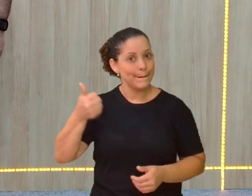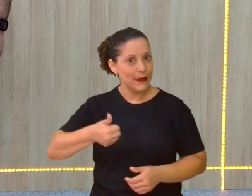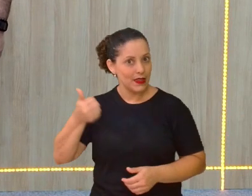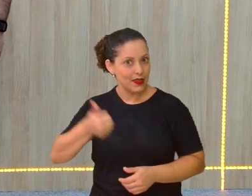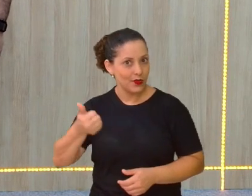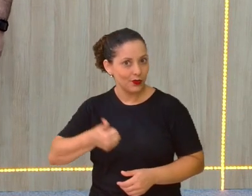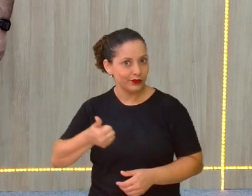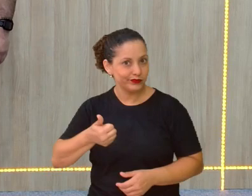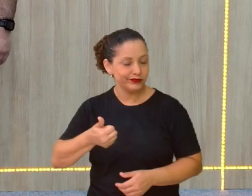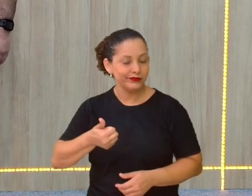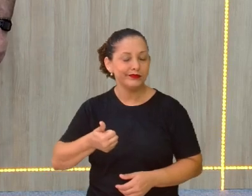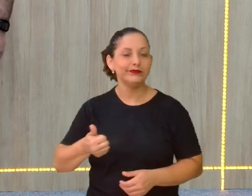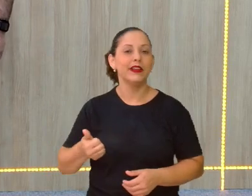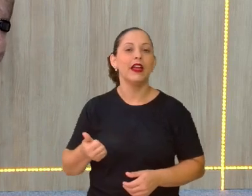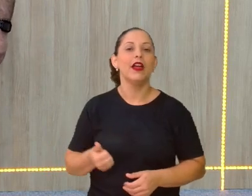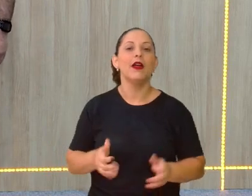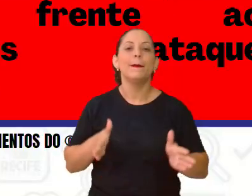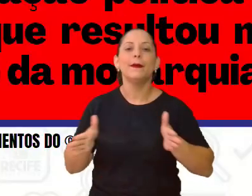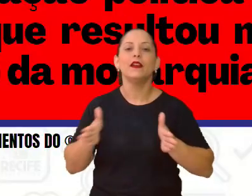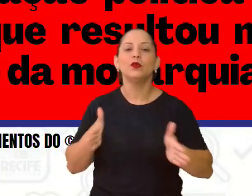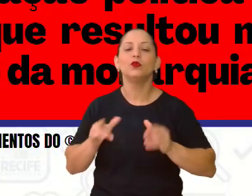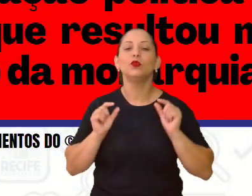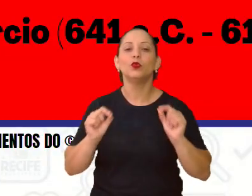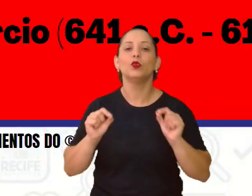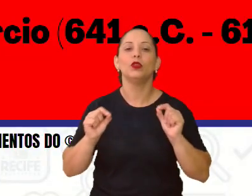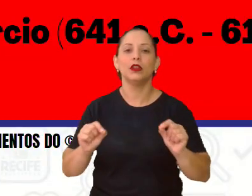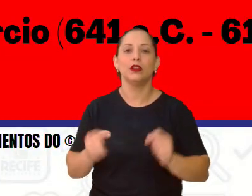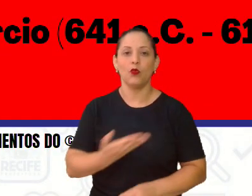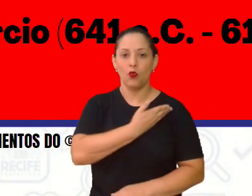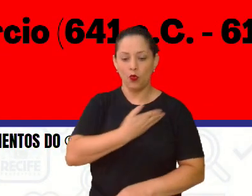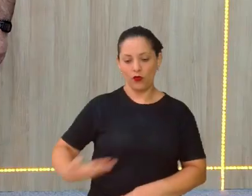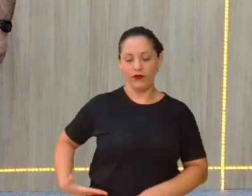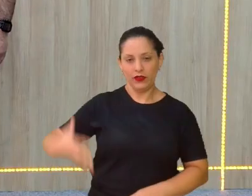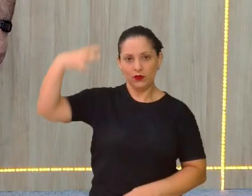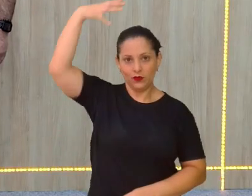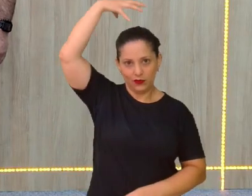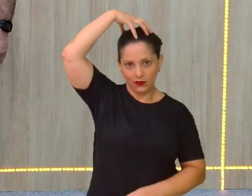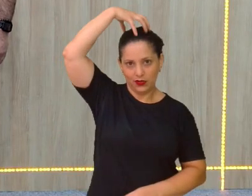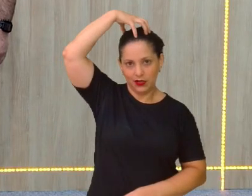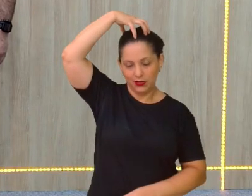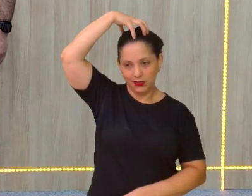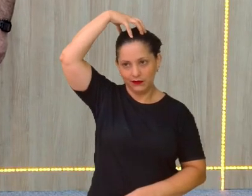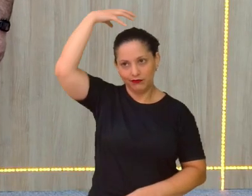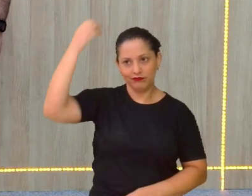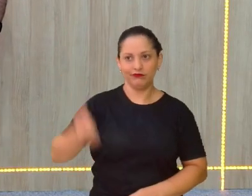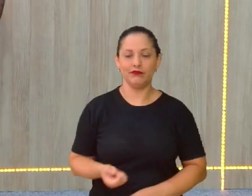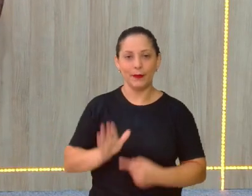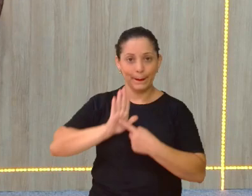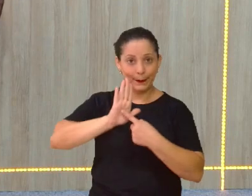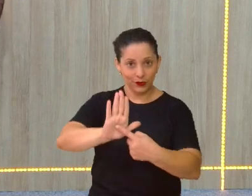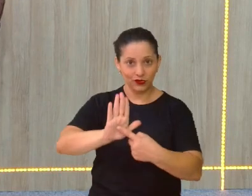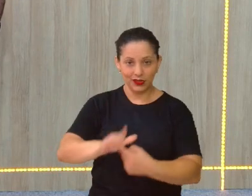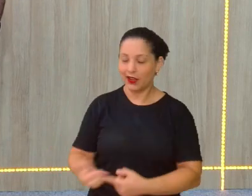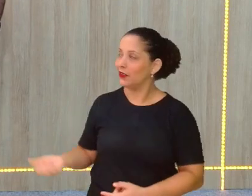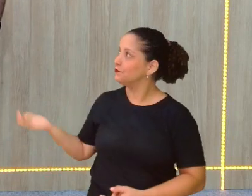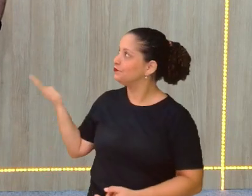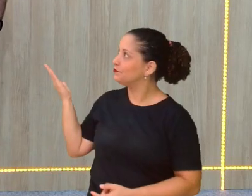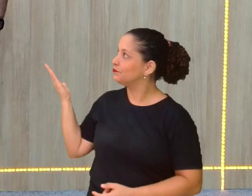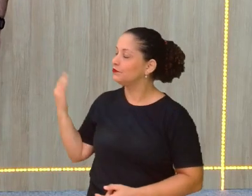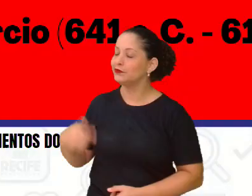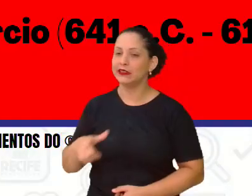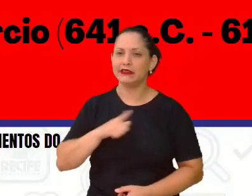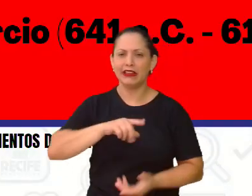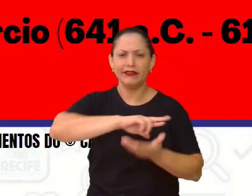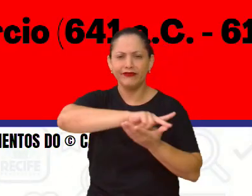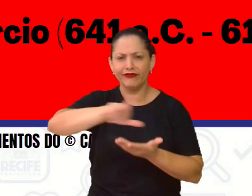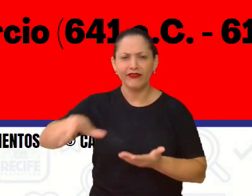disse, é a monarquia, onde eu vou adiantar aqui só para a gente ter uma ideia, a gente tem uma sucessão de